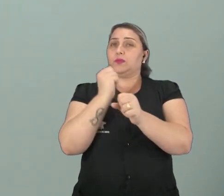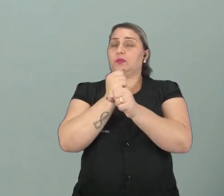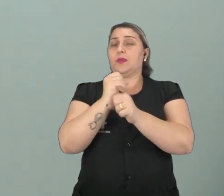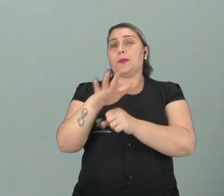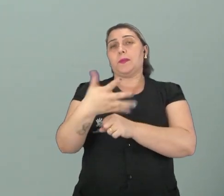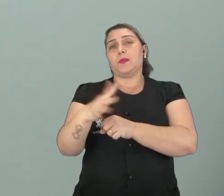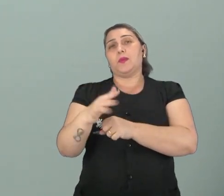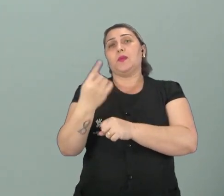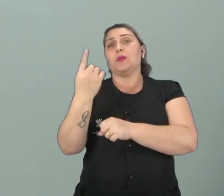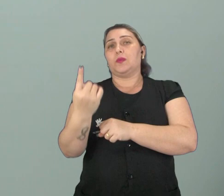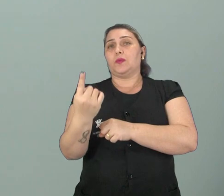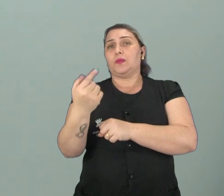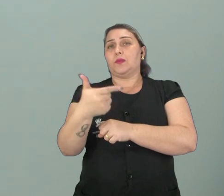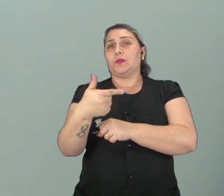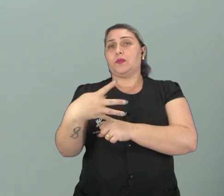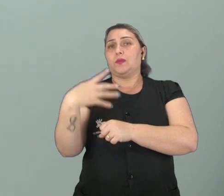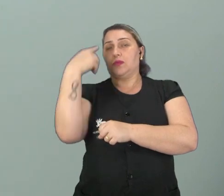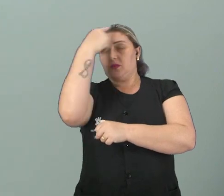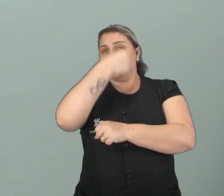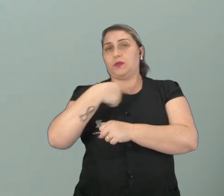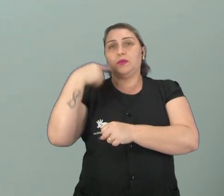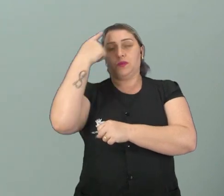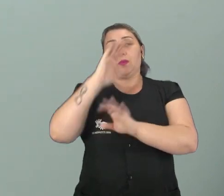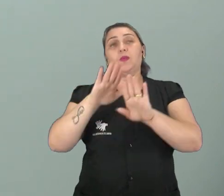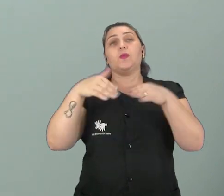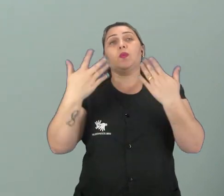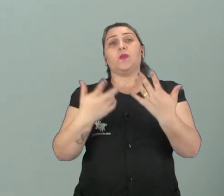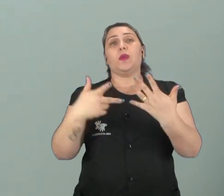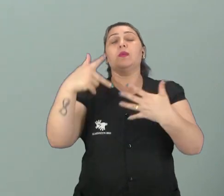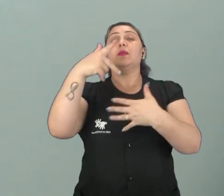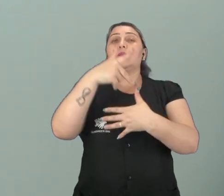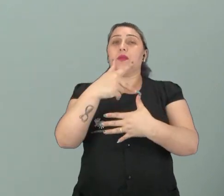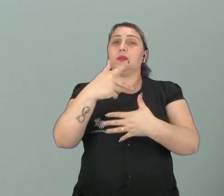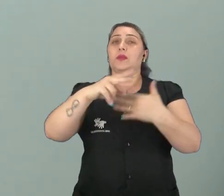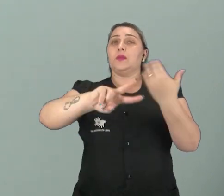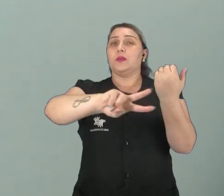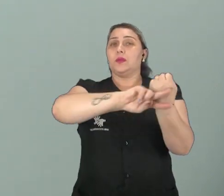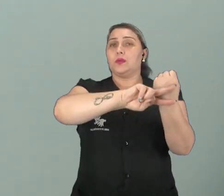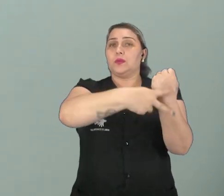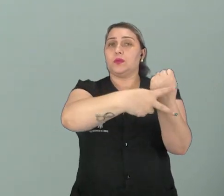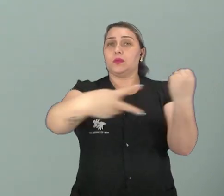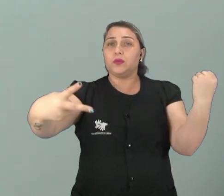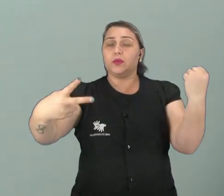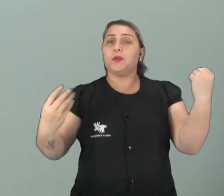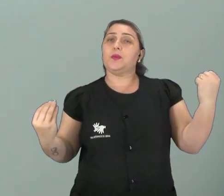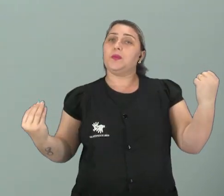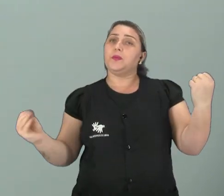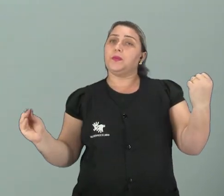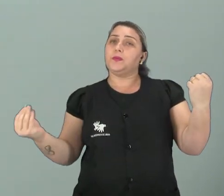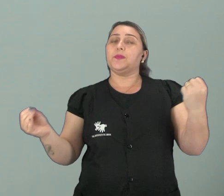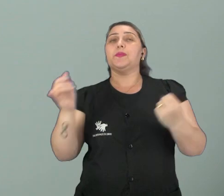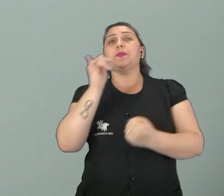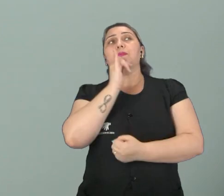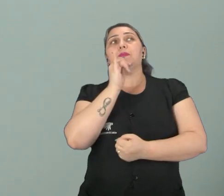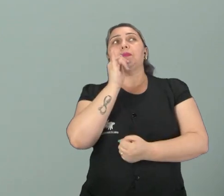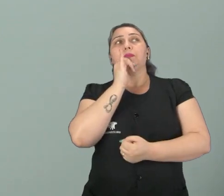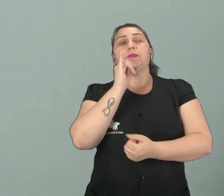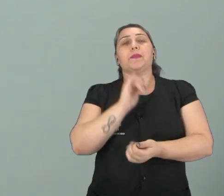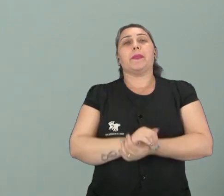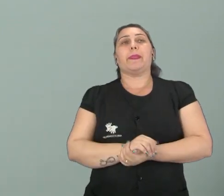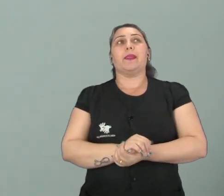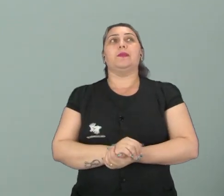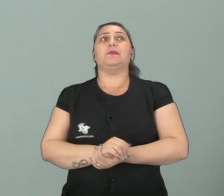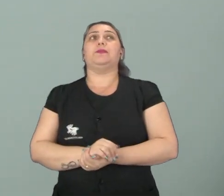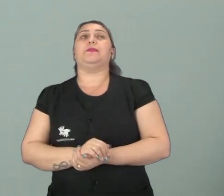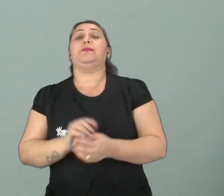mais aproximadamente 24 horas. Então, qual que é a principal consequência aí do movimento de rotação? Por ele fazer esse movimento